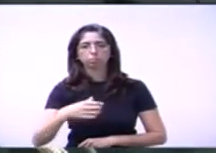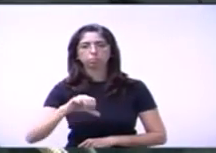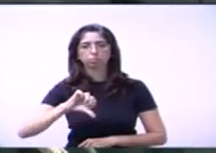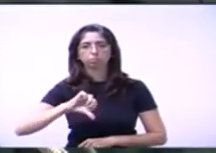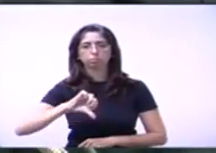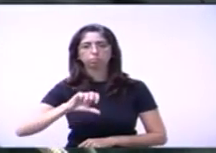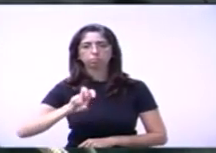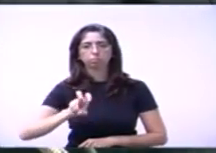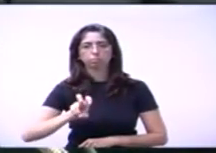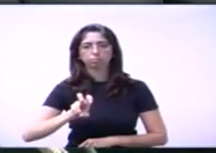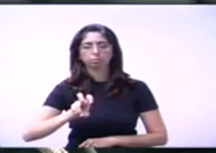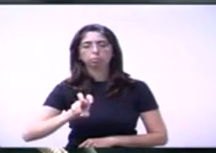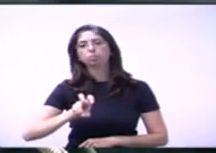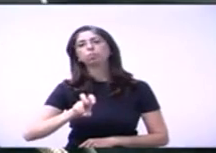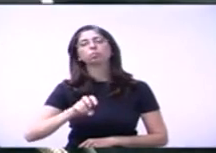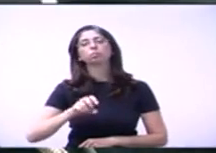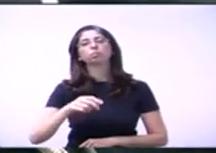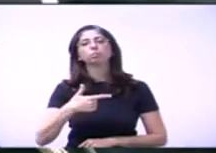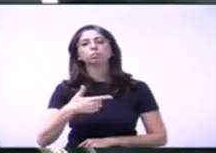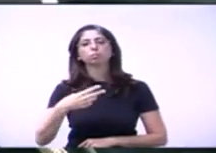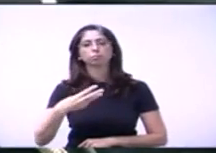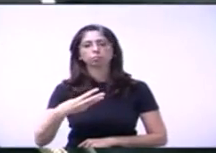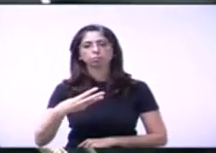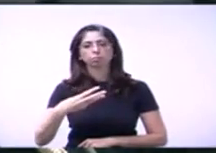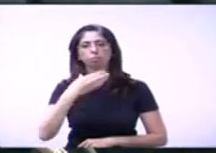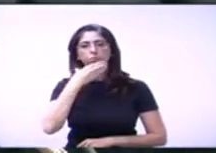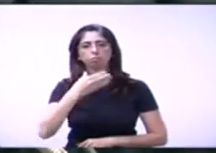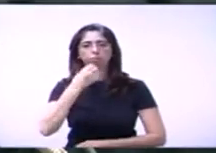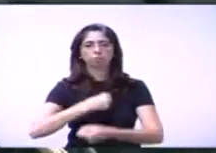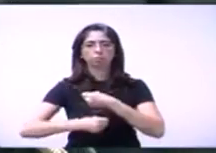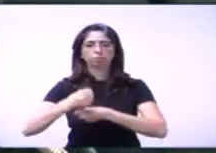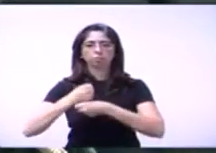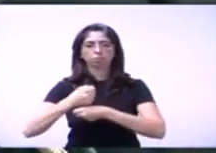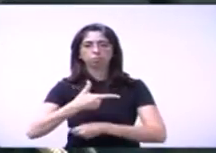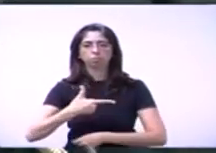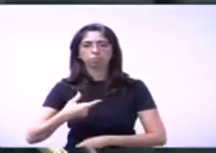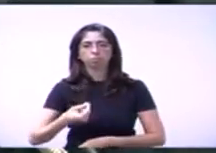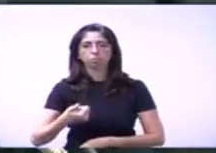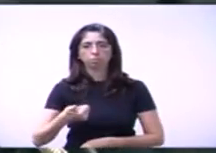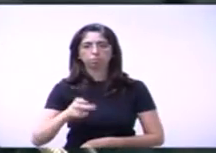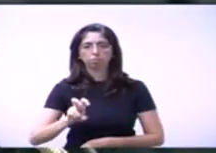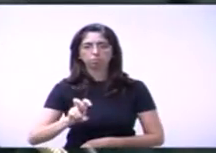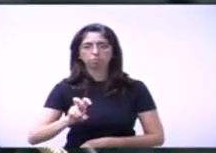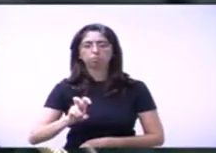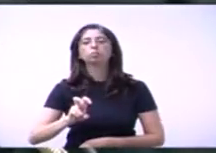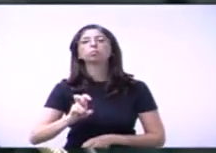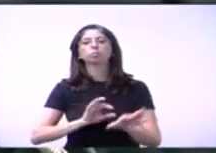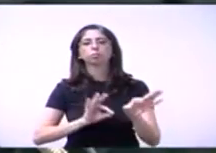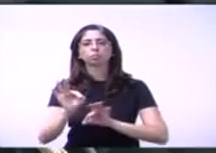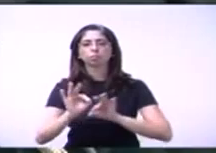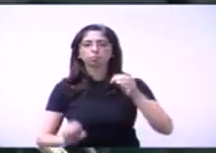3.495, de 23 de dezembro de 2015, que dispõe sobre a criação do projeto,